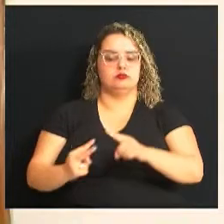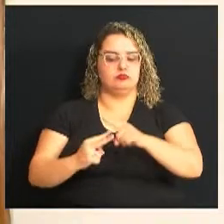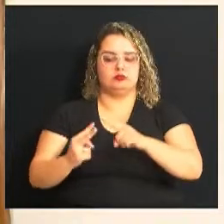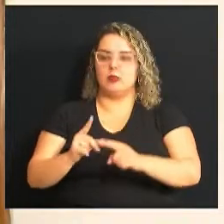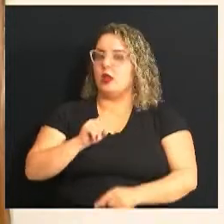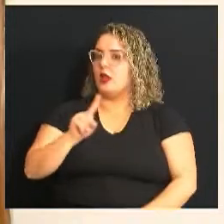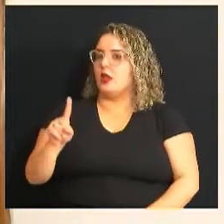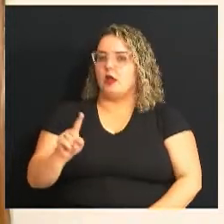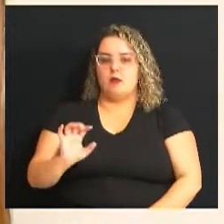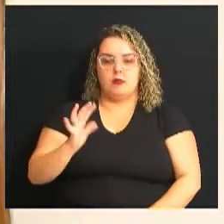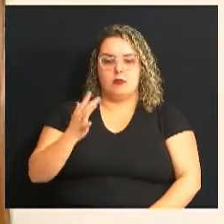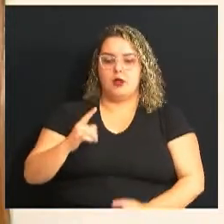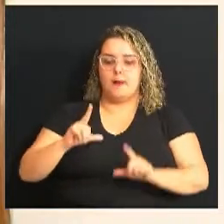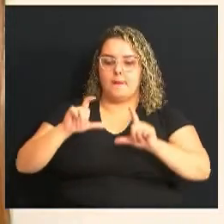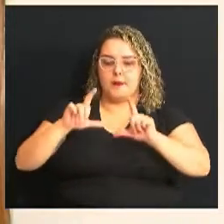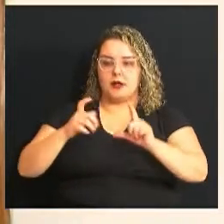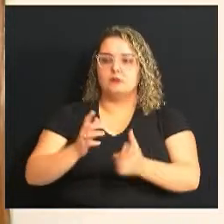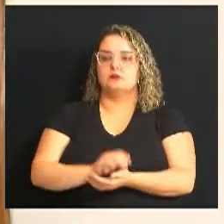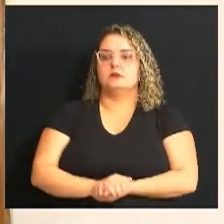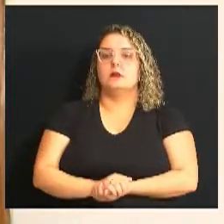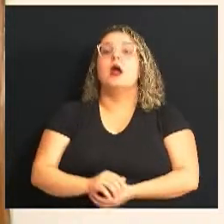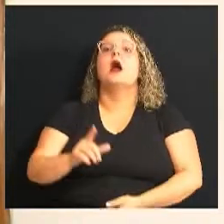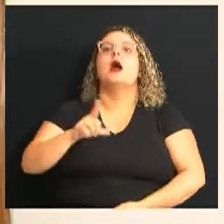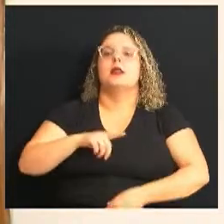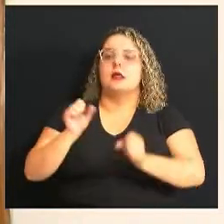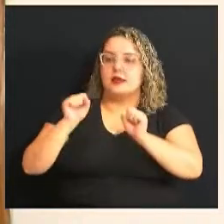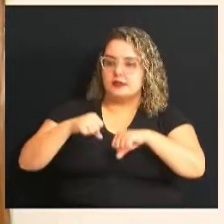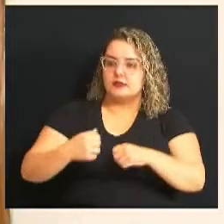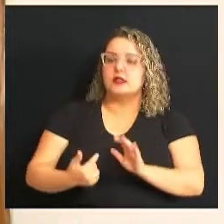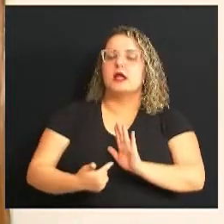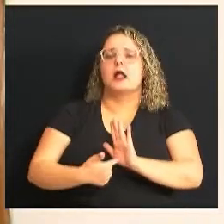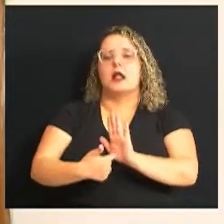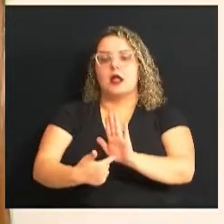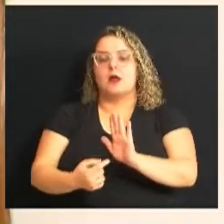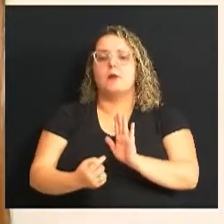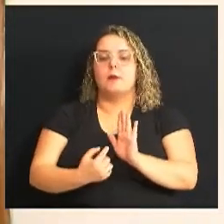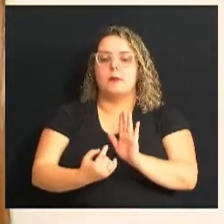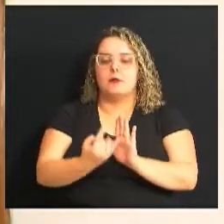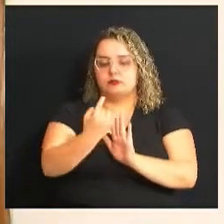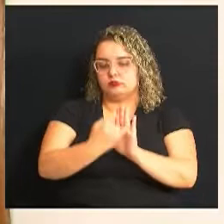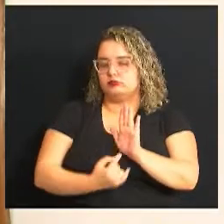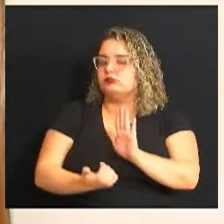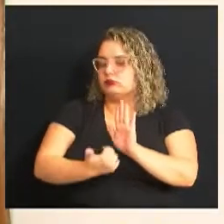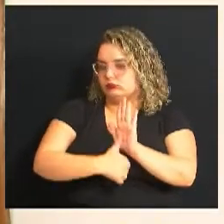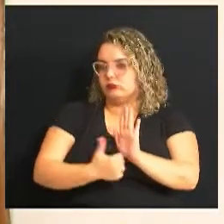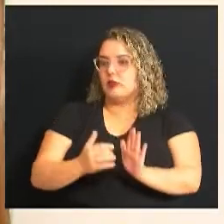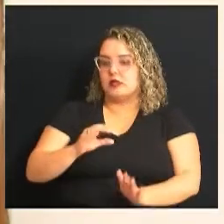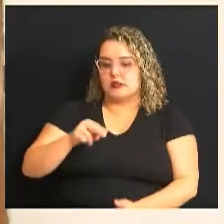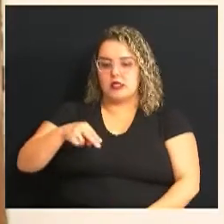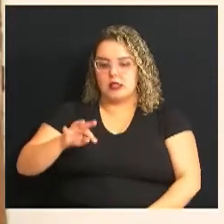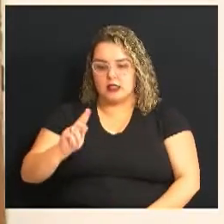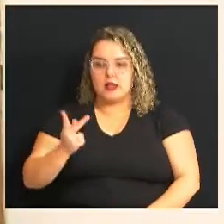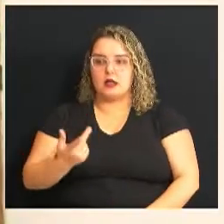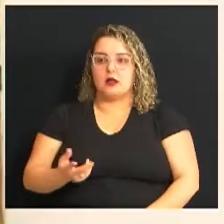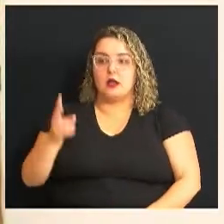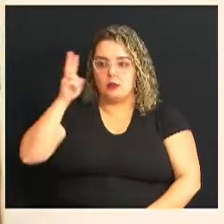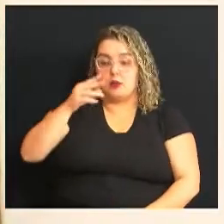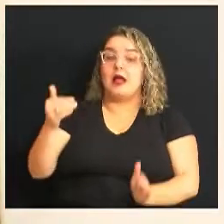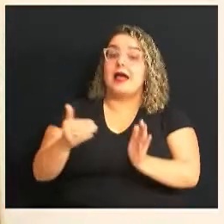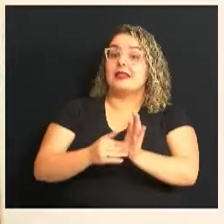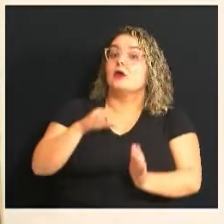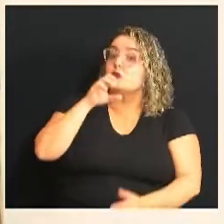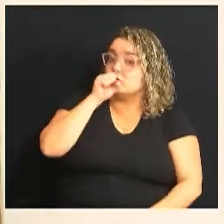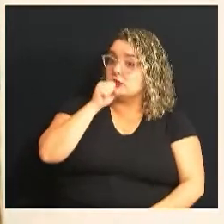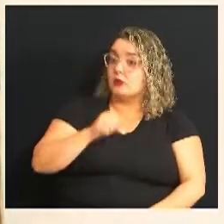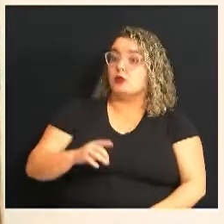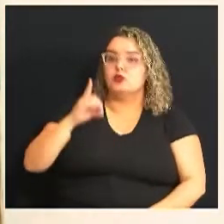aparecer a foto no aplicativo, aí tem sim que levar um documento de identificação. E lembrando que isso até o sábado. No